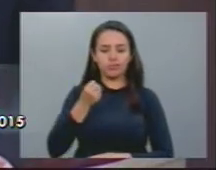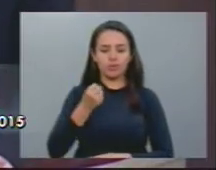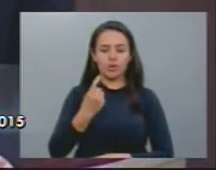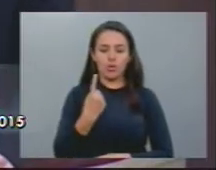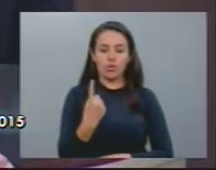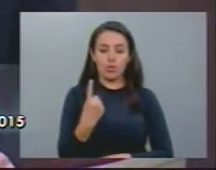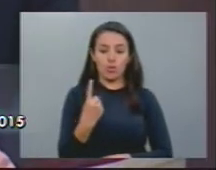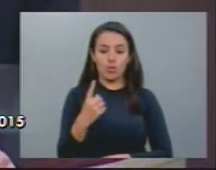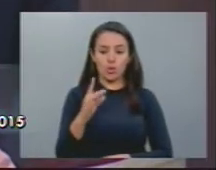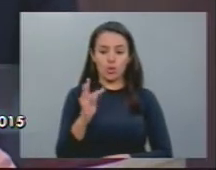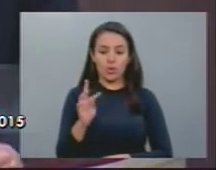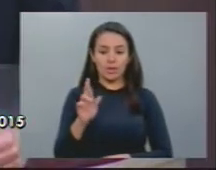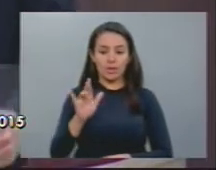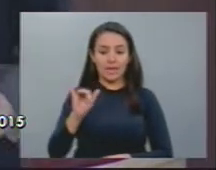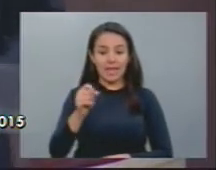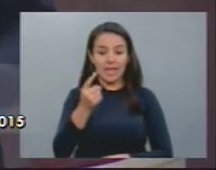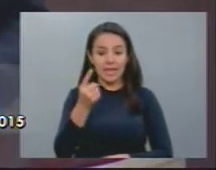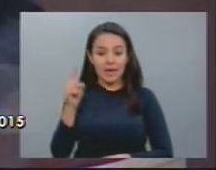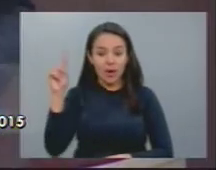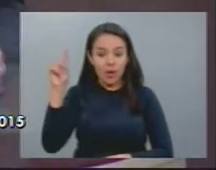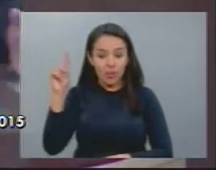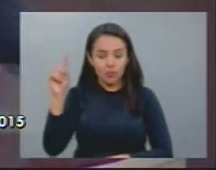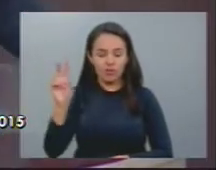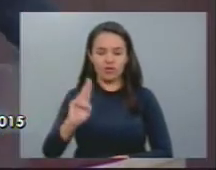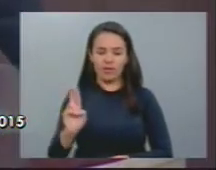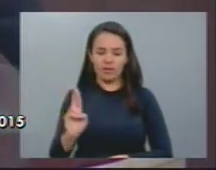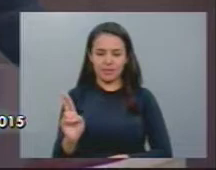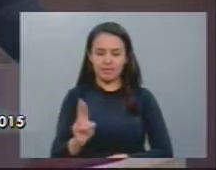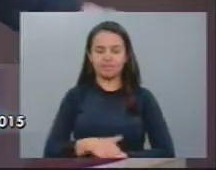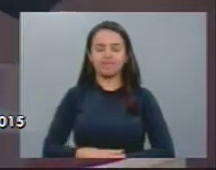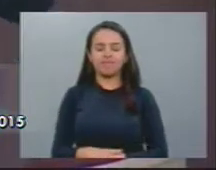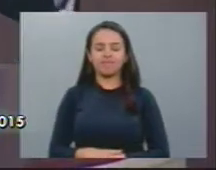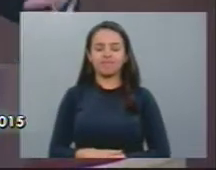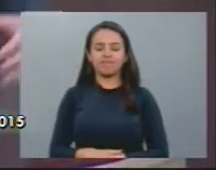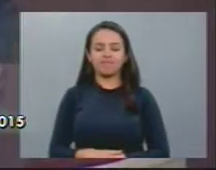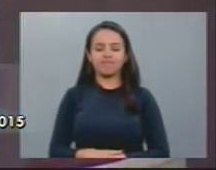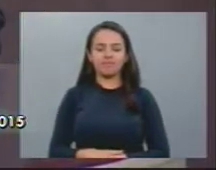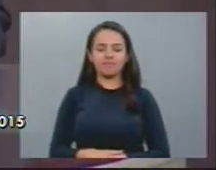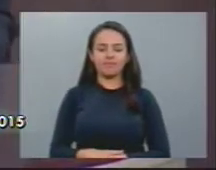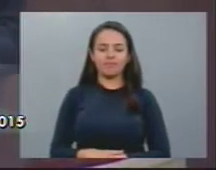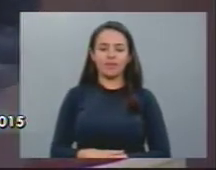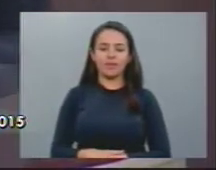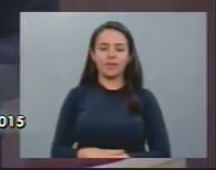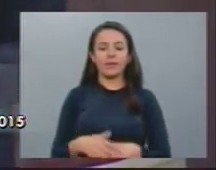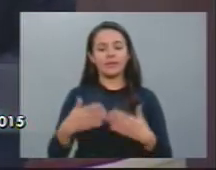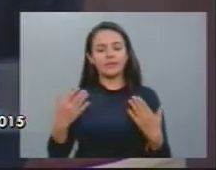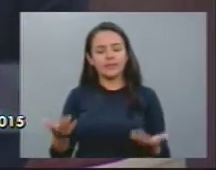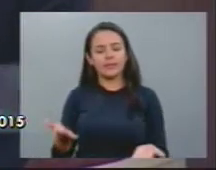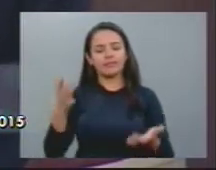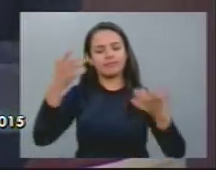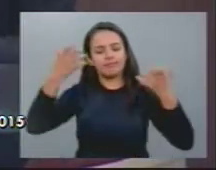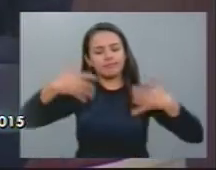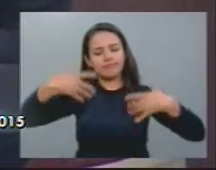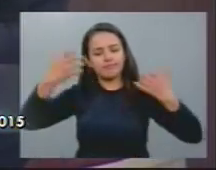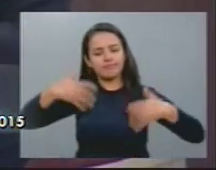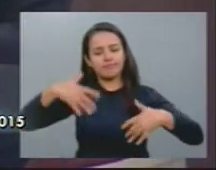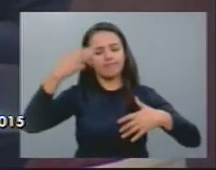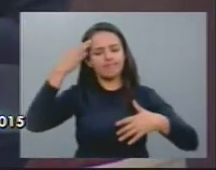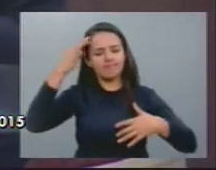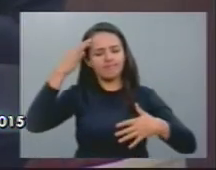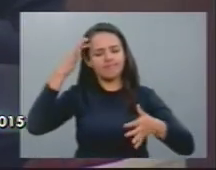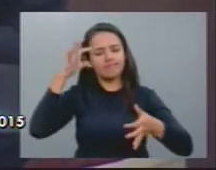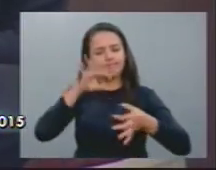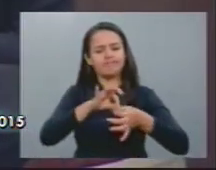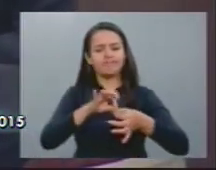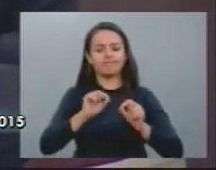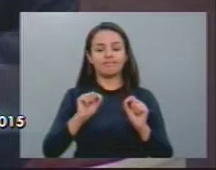1.340 bilhões de reais. Portanto, seguindo este raciocínio, eu, como um parlamentar